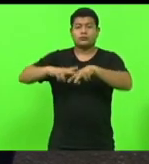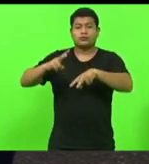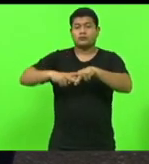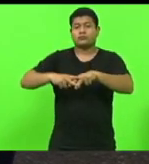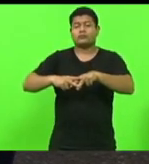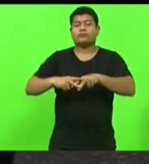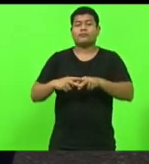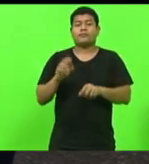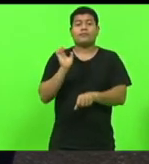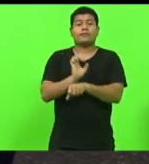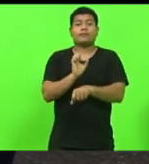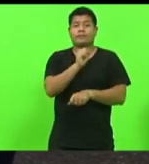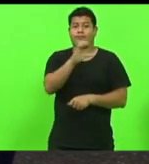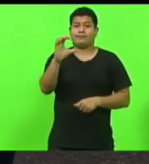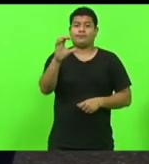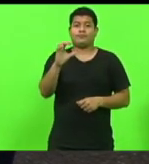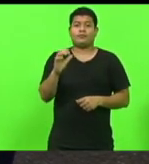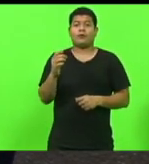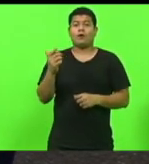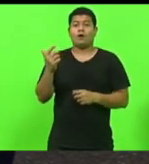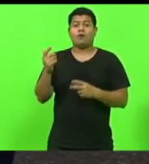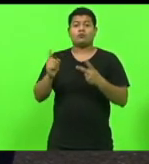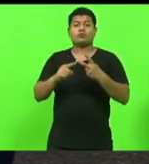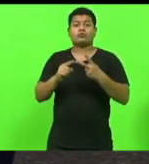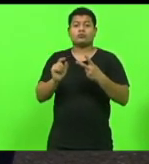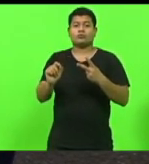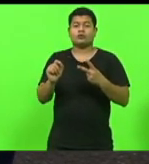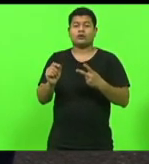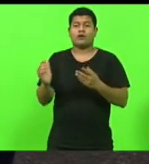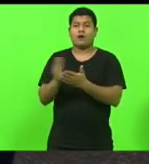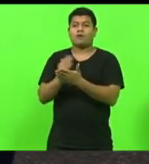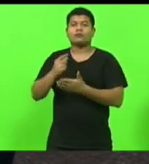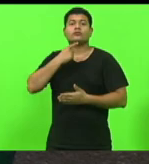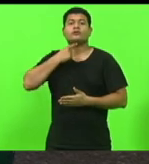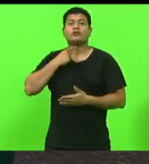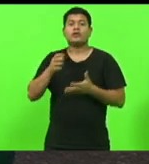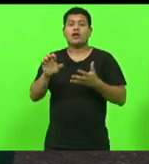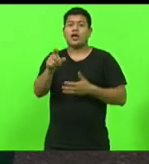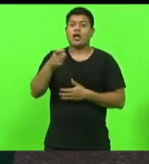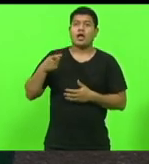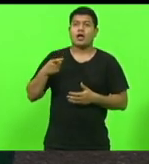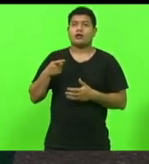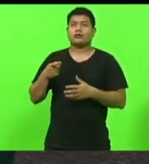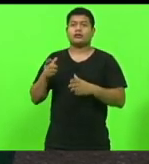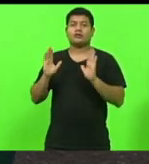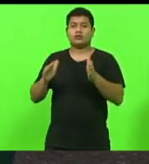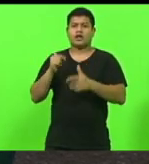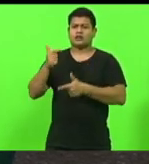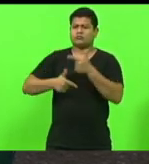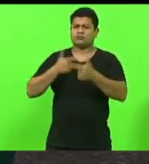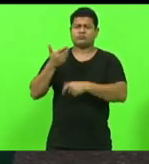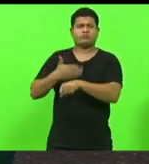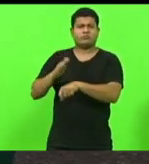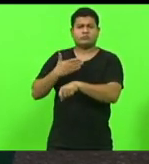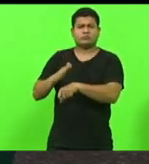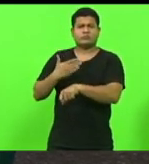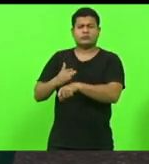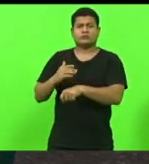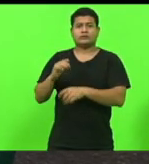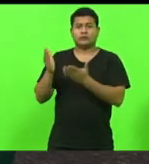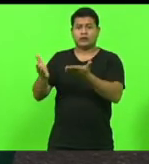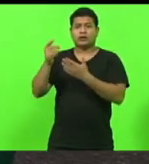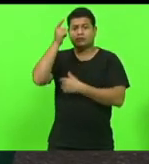e, de outro, o desejo de ex-servidores já treinados, preparados, com nível superior,